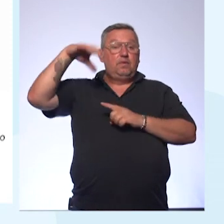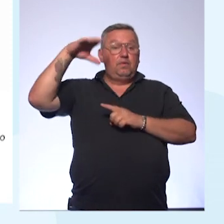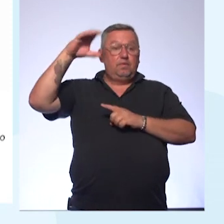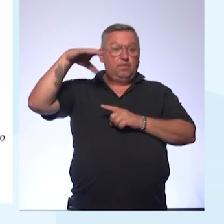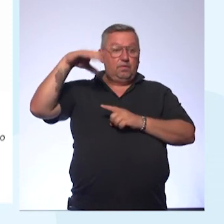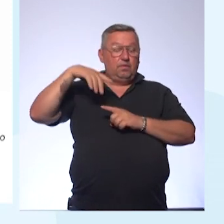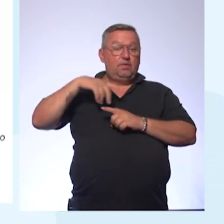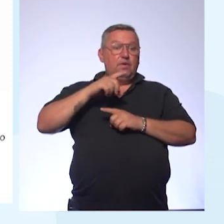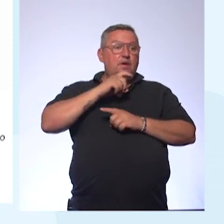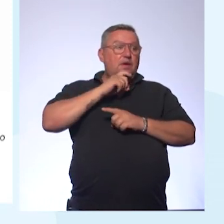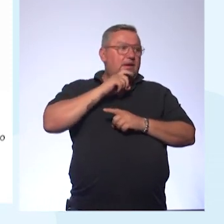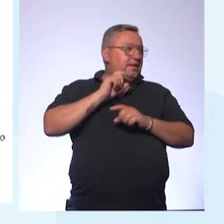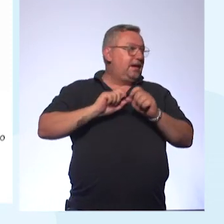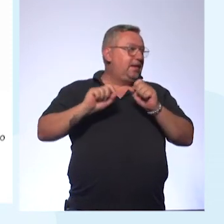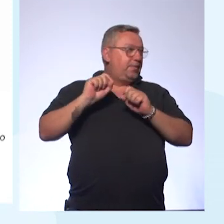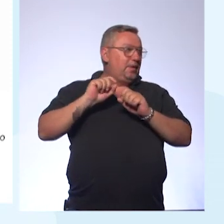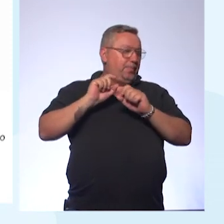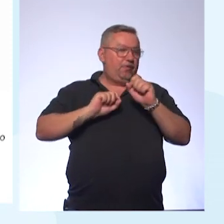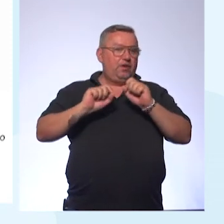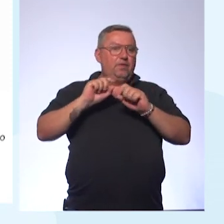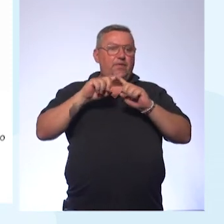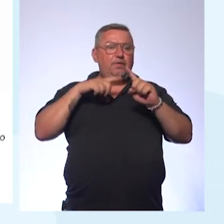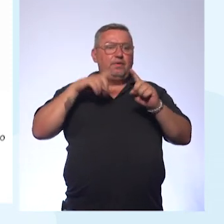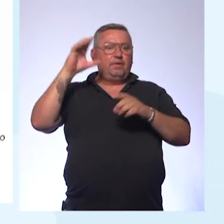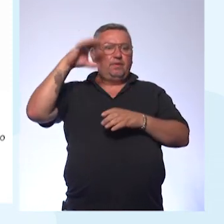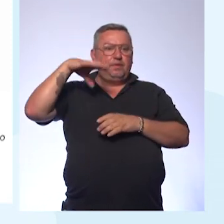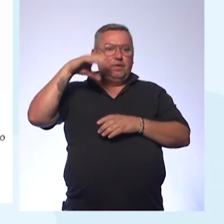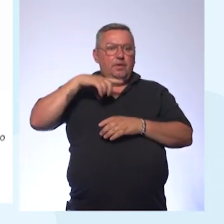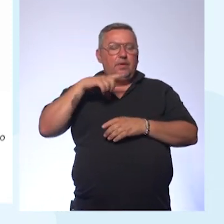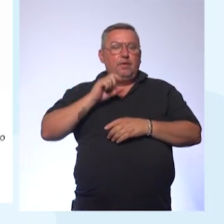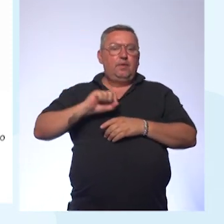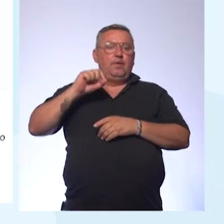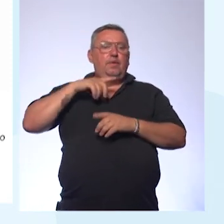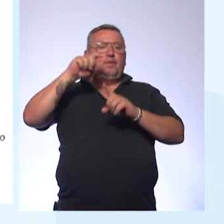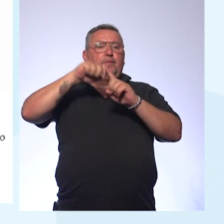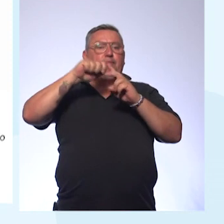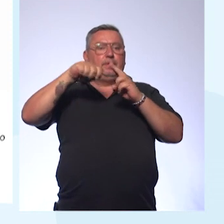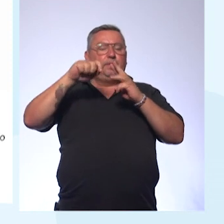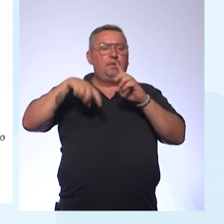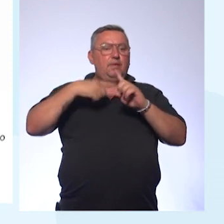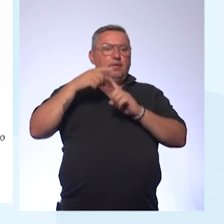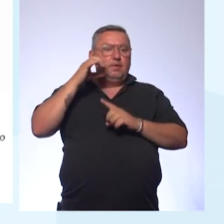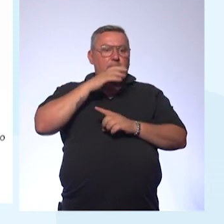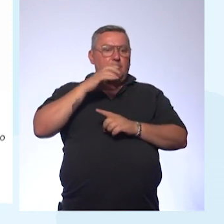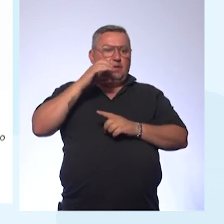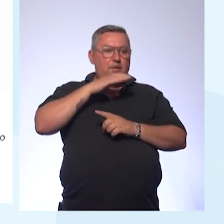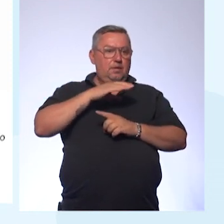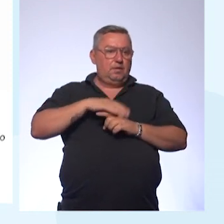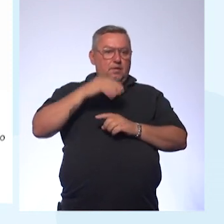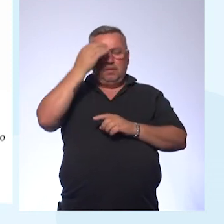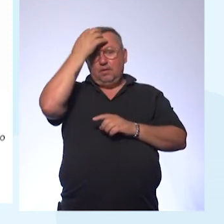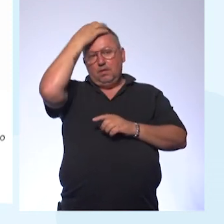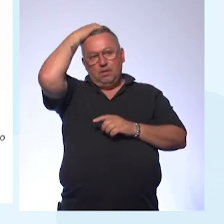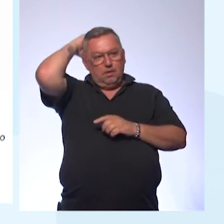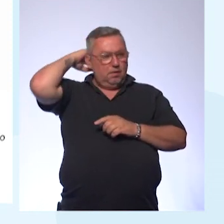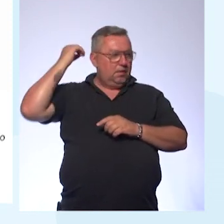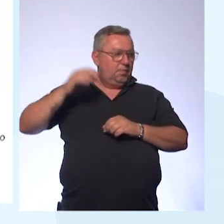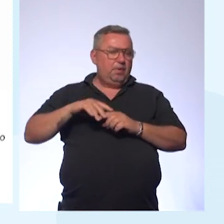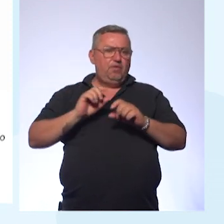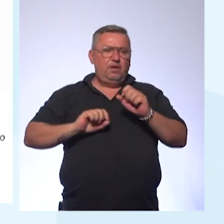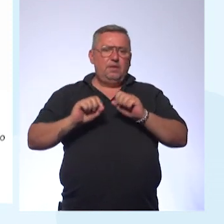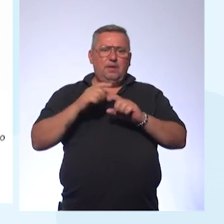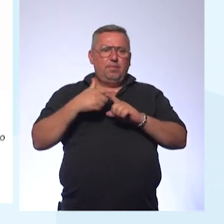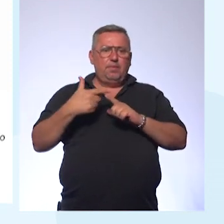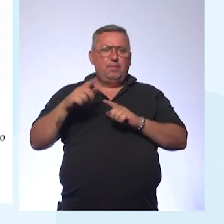dizer também que 70% da chuva cai durante os meses mais quentes e somente 30% cai nos